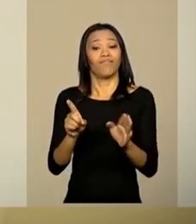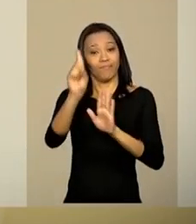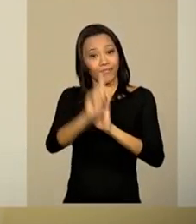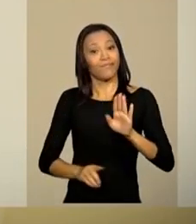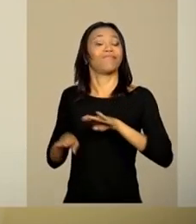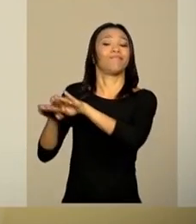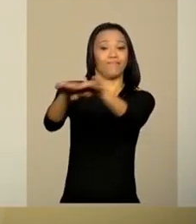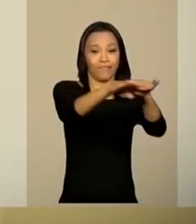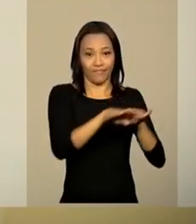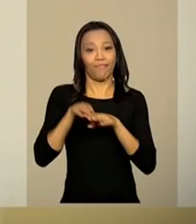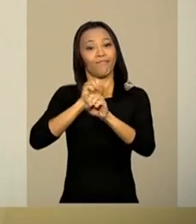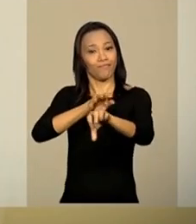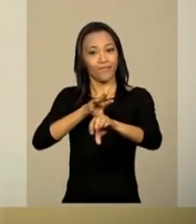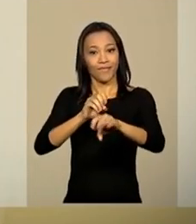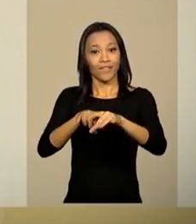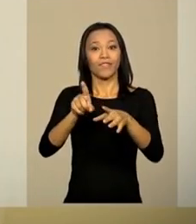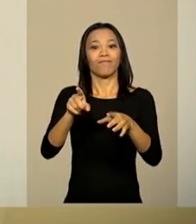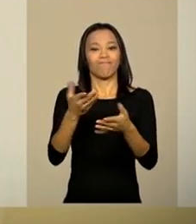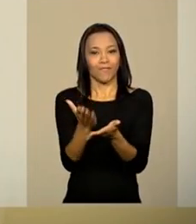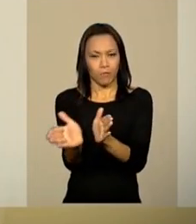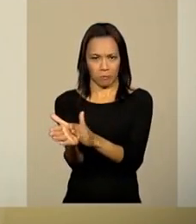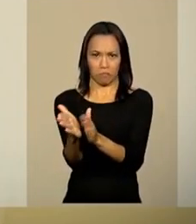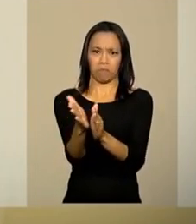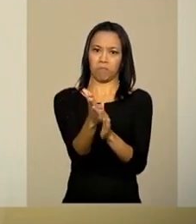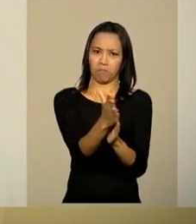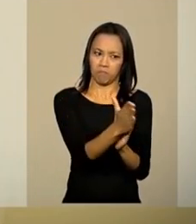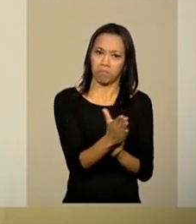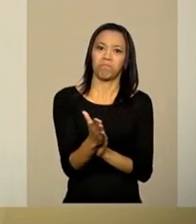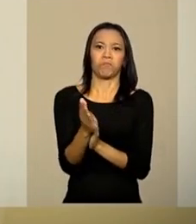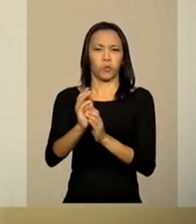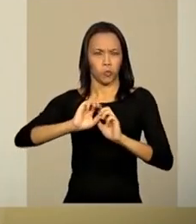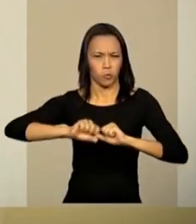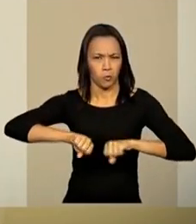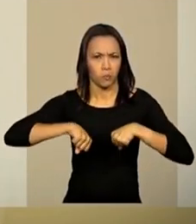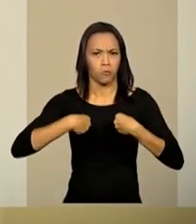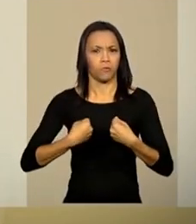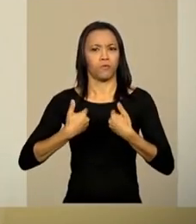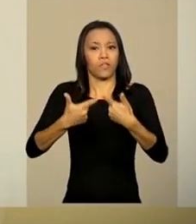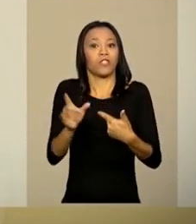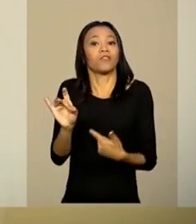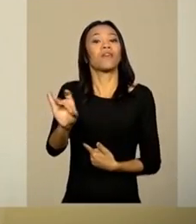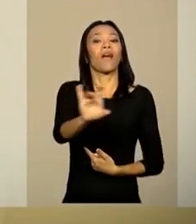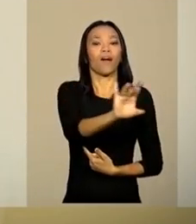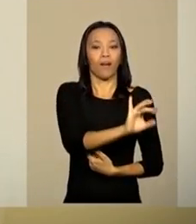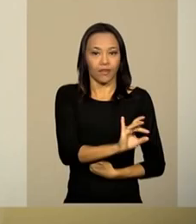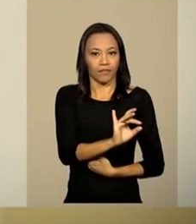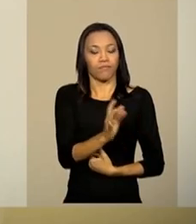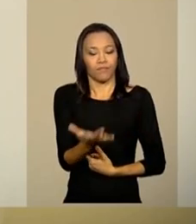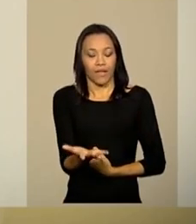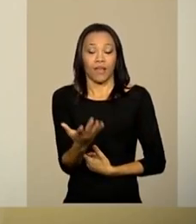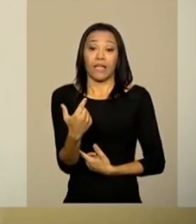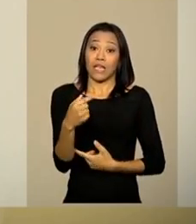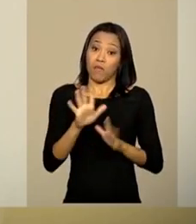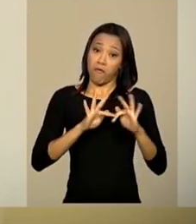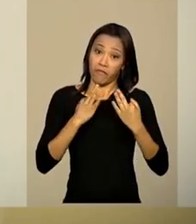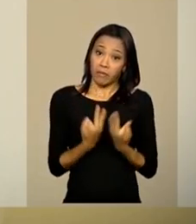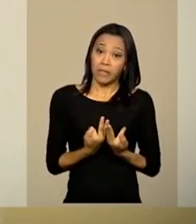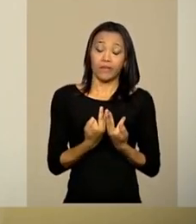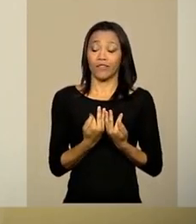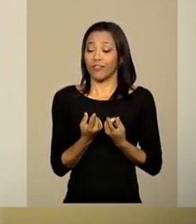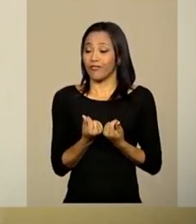o ensino sem abandonar o mérito e a valorização do esforço de cada um, ainda que ele venha de uma família